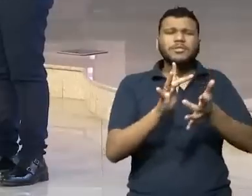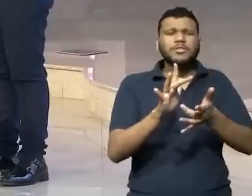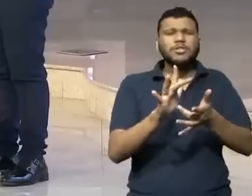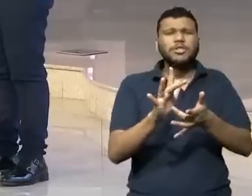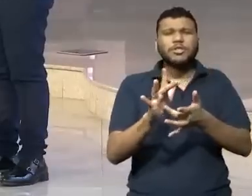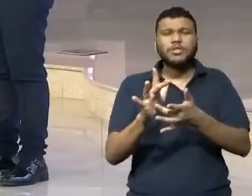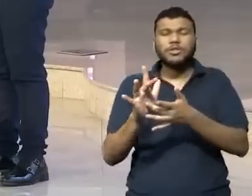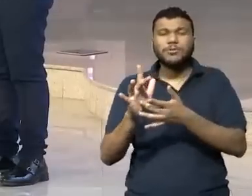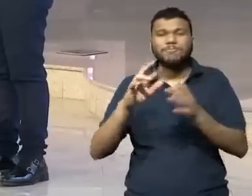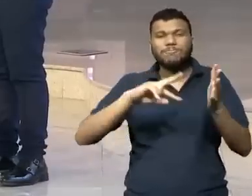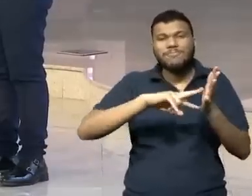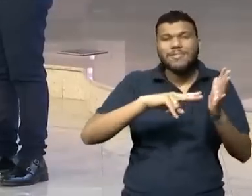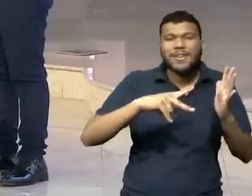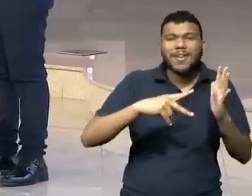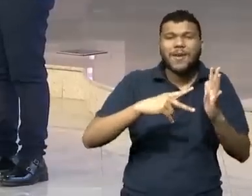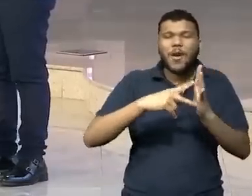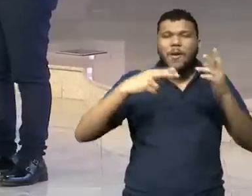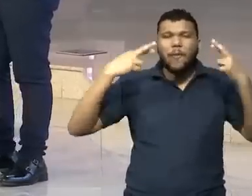postou